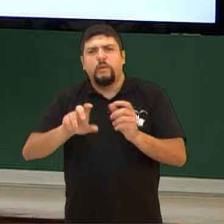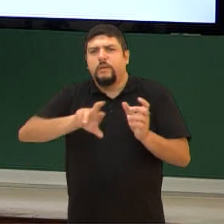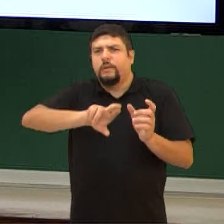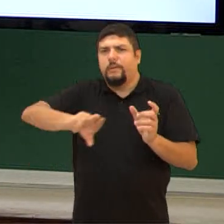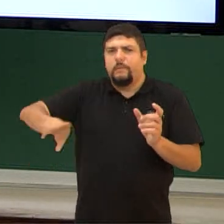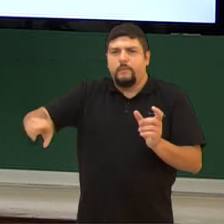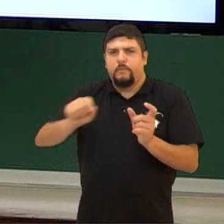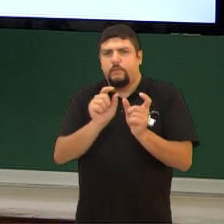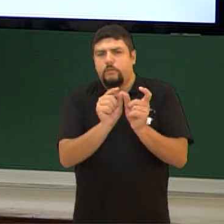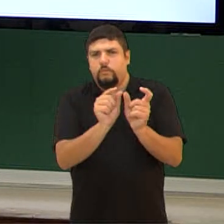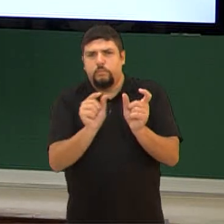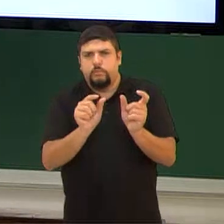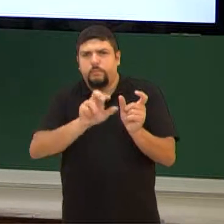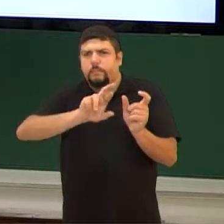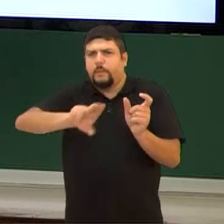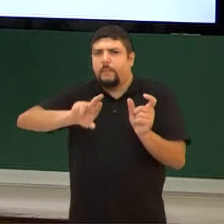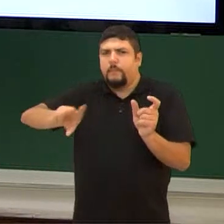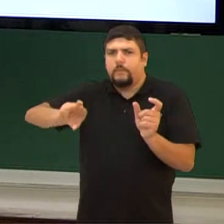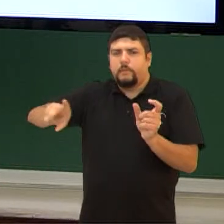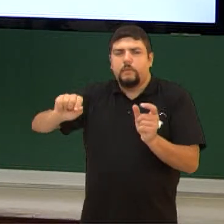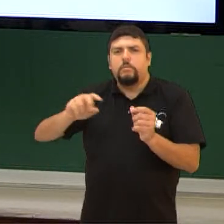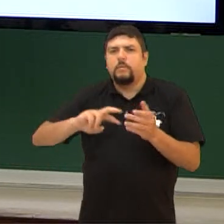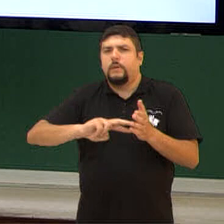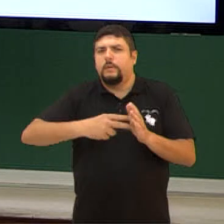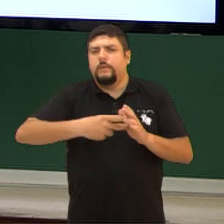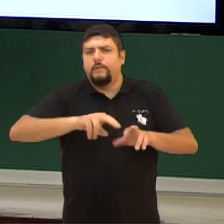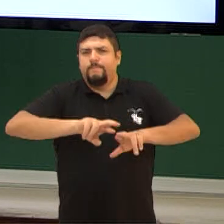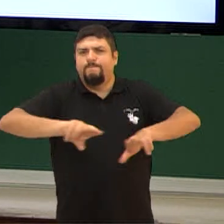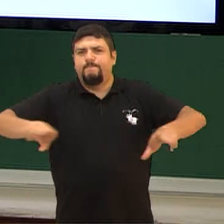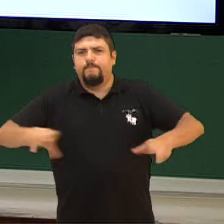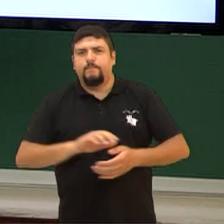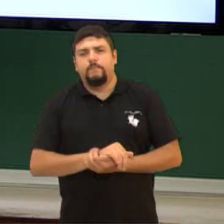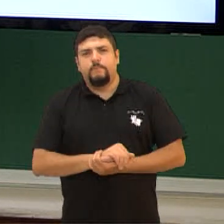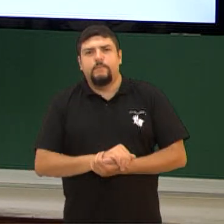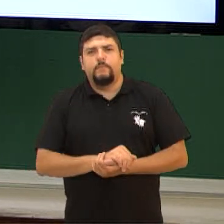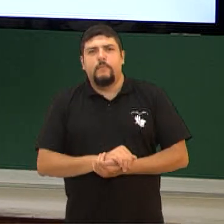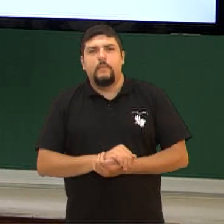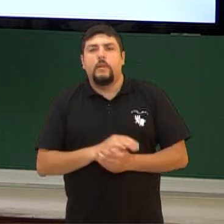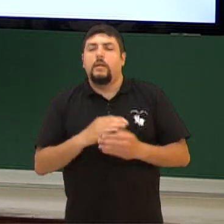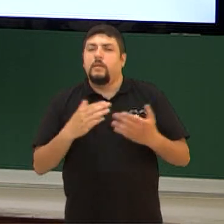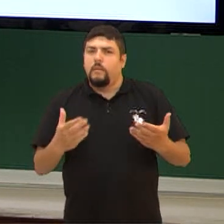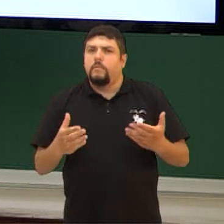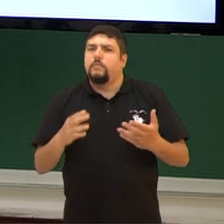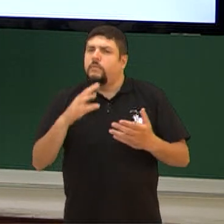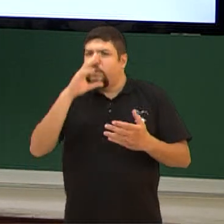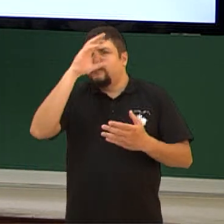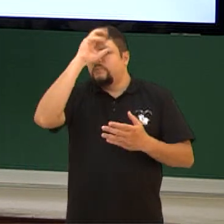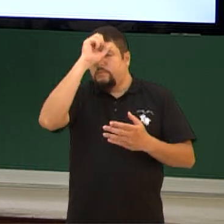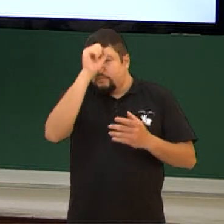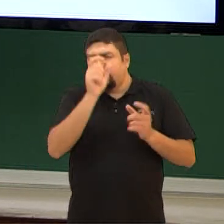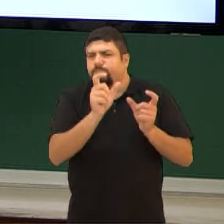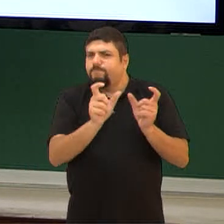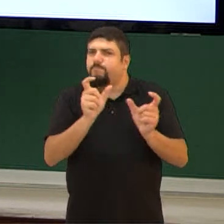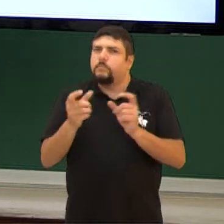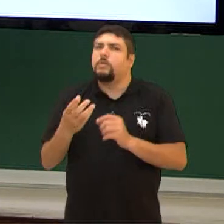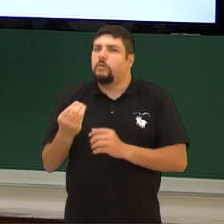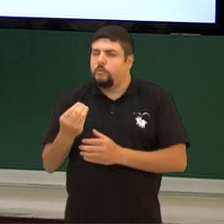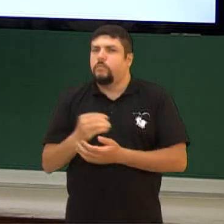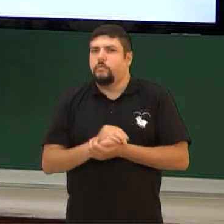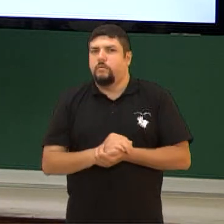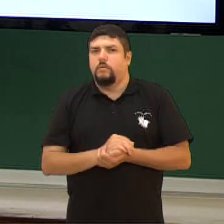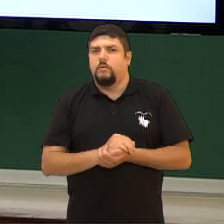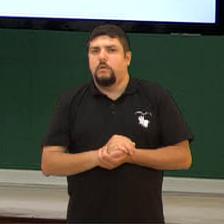sufixos diferentes, indicando uma série de significados. E daí, gente, você aprende muita palavra, tá bom? Então, tenha